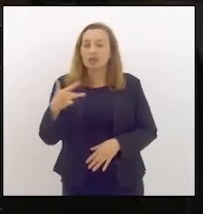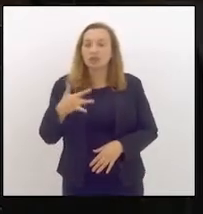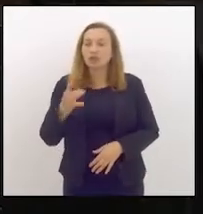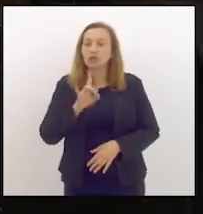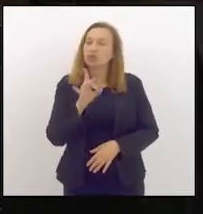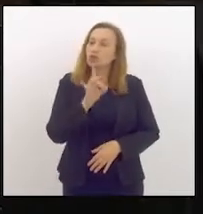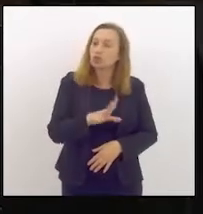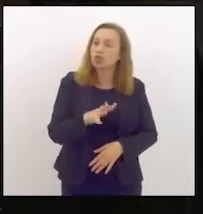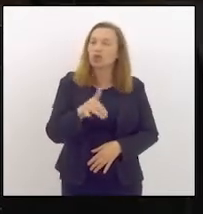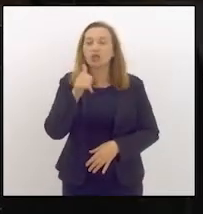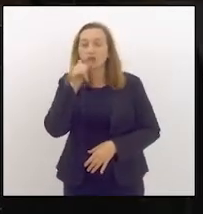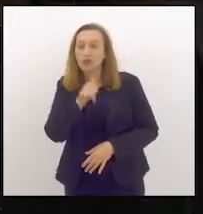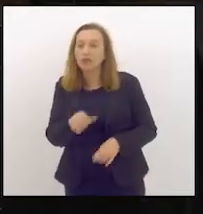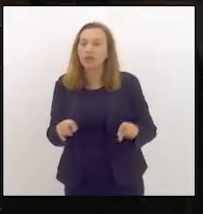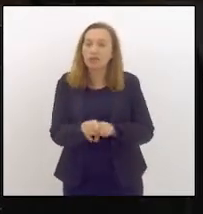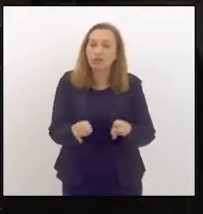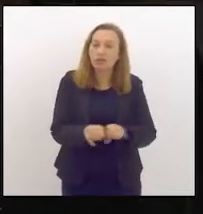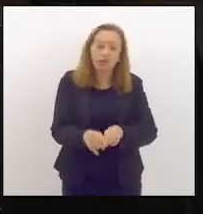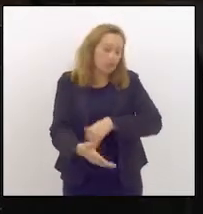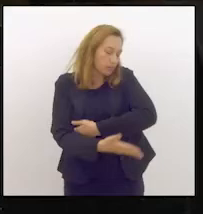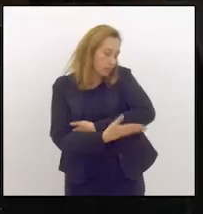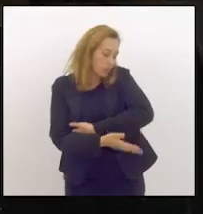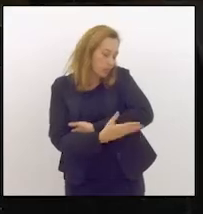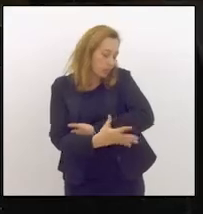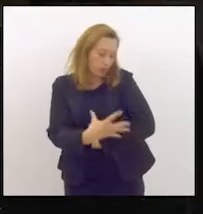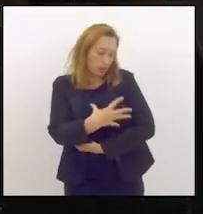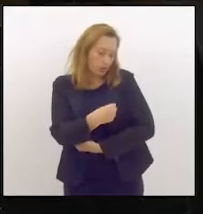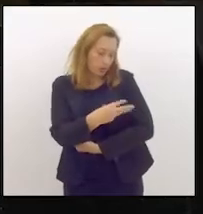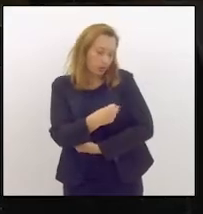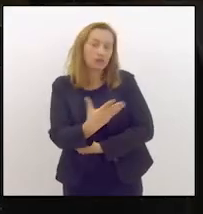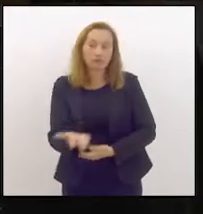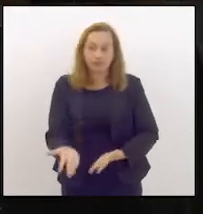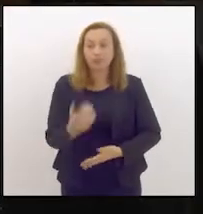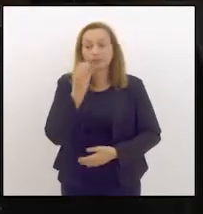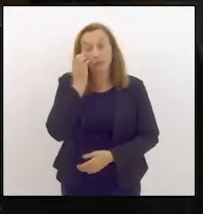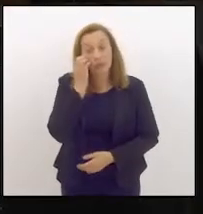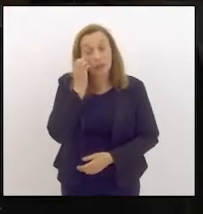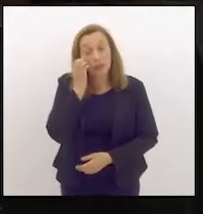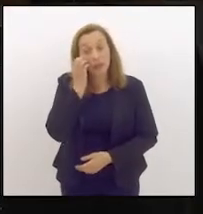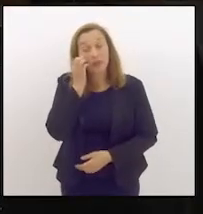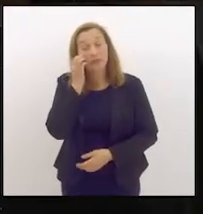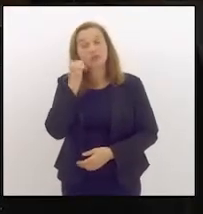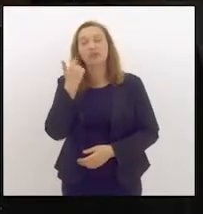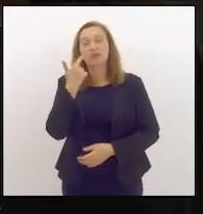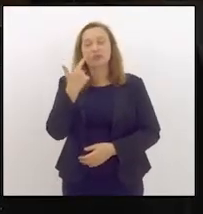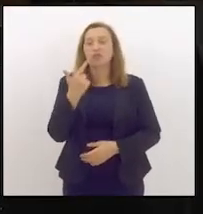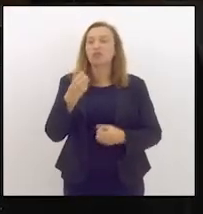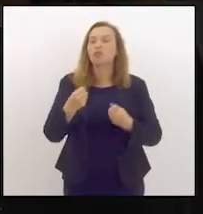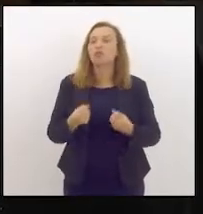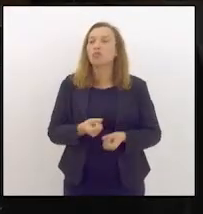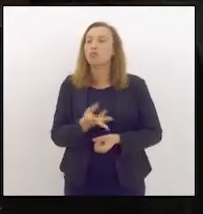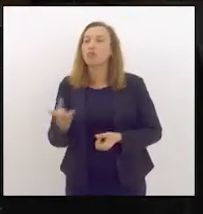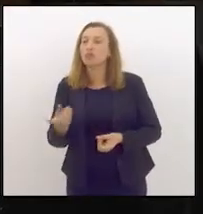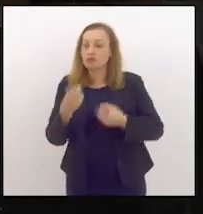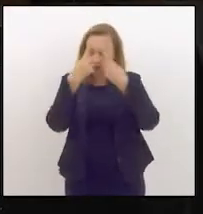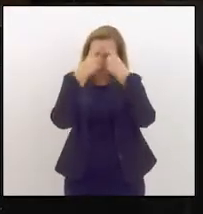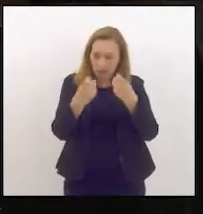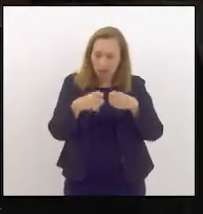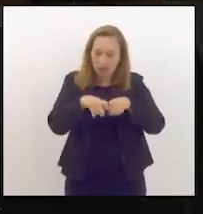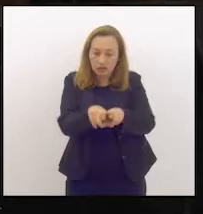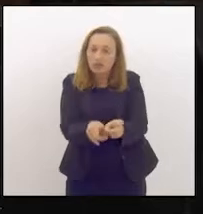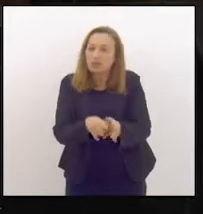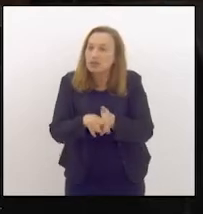não só dessa gestante puérpera mas também dos seus bebês a gente viu o quanto que é violência obstétrica